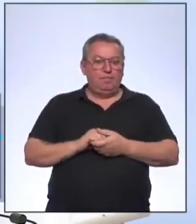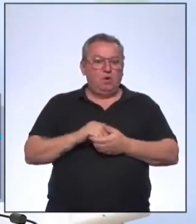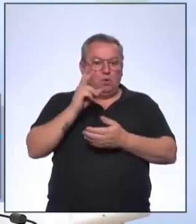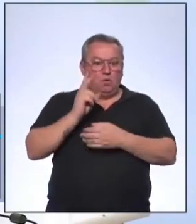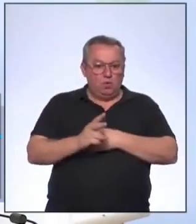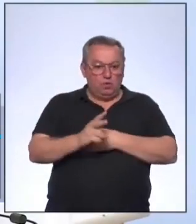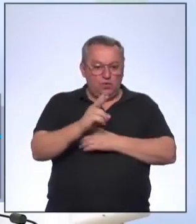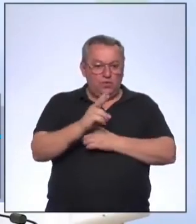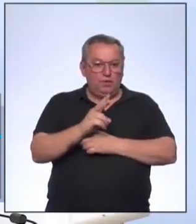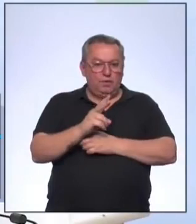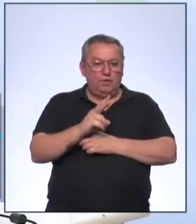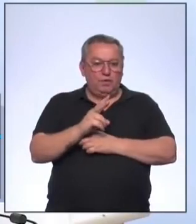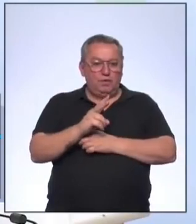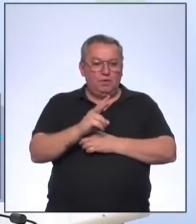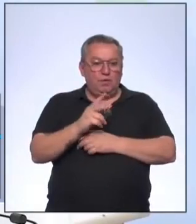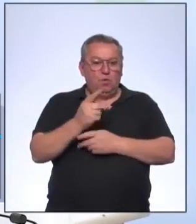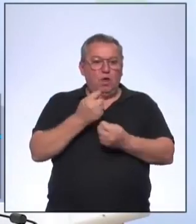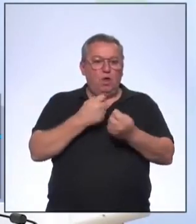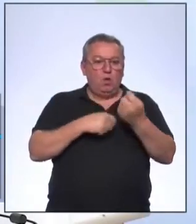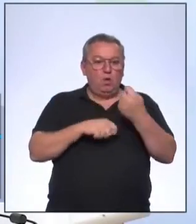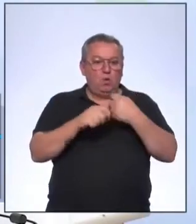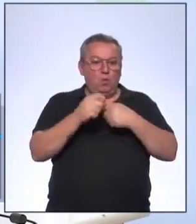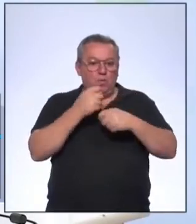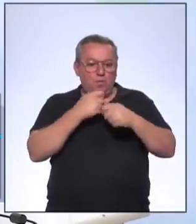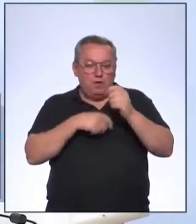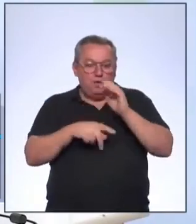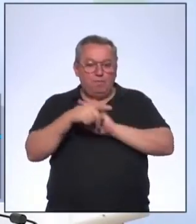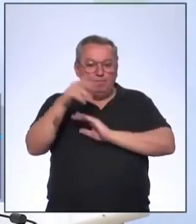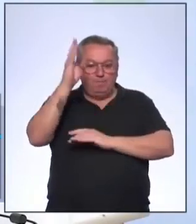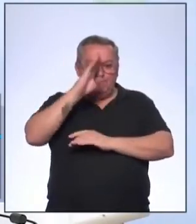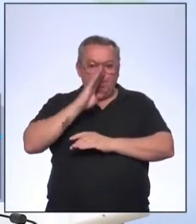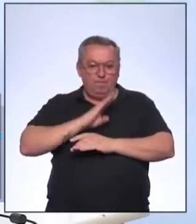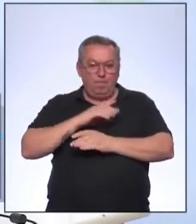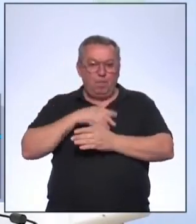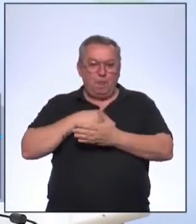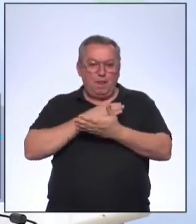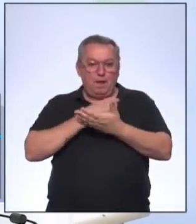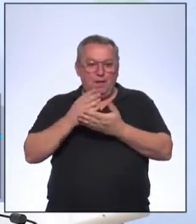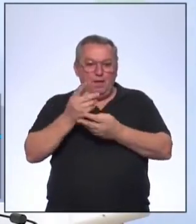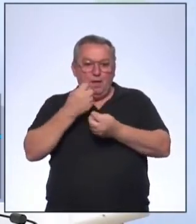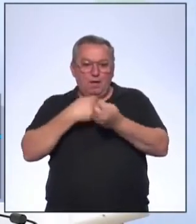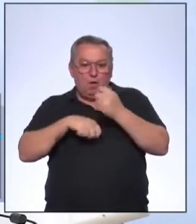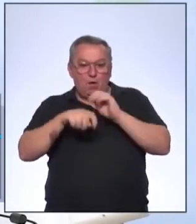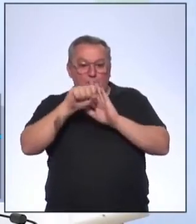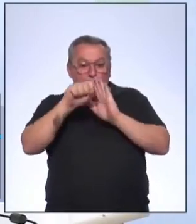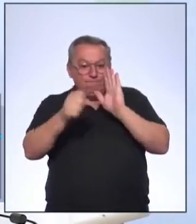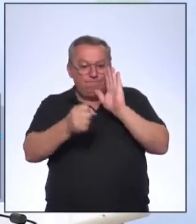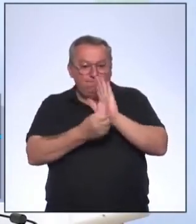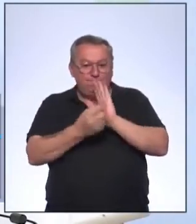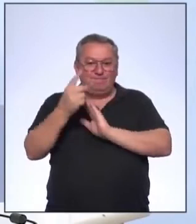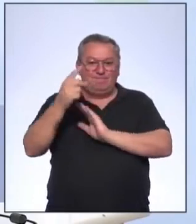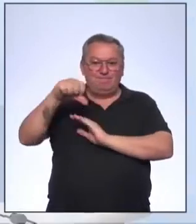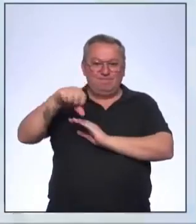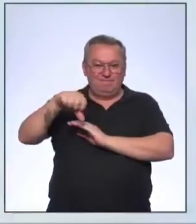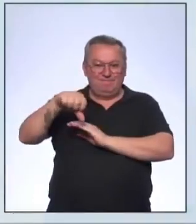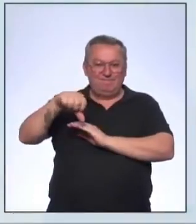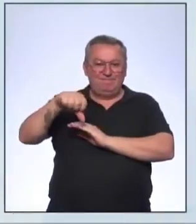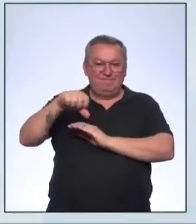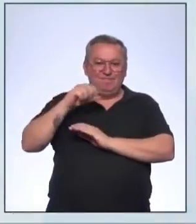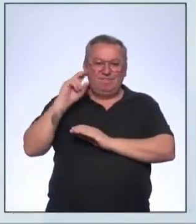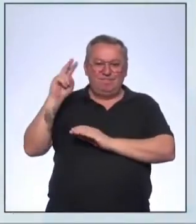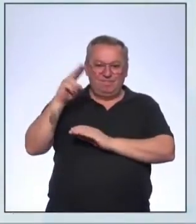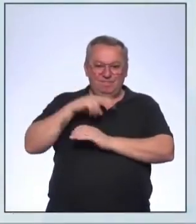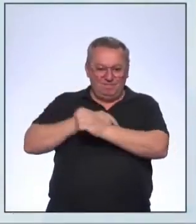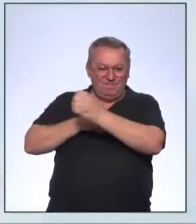Continuando aí com a questão da economia, né, do Brasil, nós vamos aí partir para a economia do século XIX. Então vocês vão observar aí no